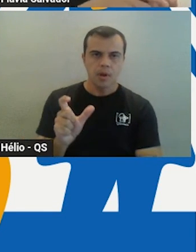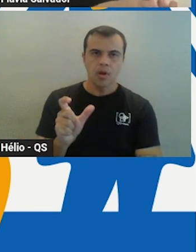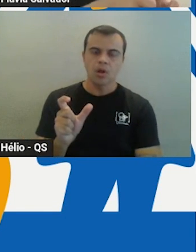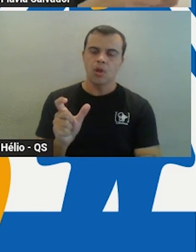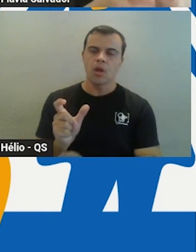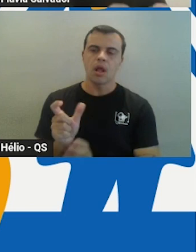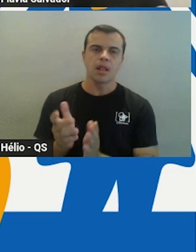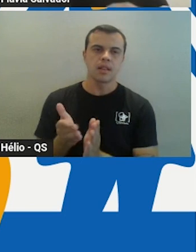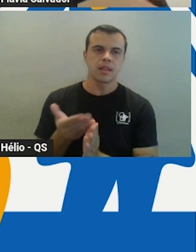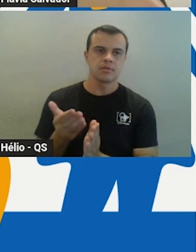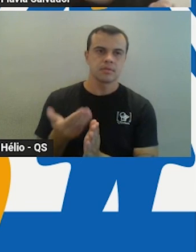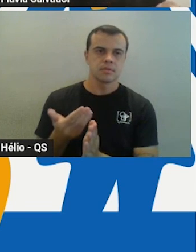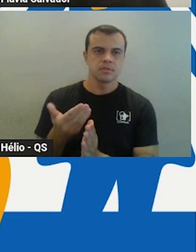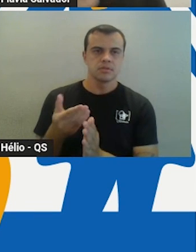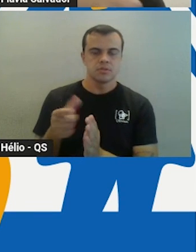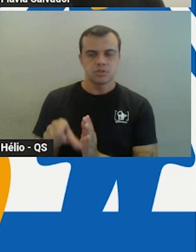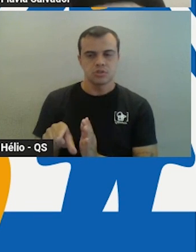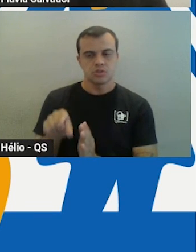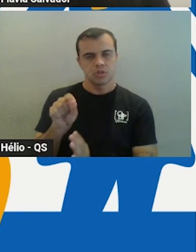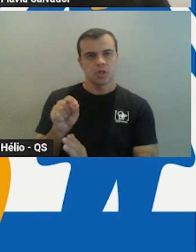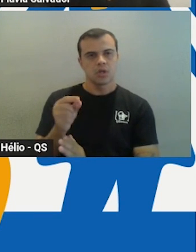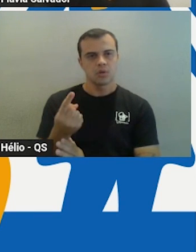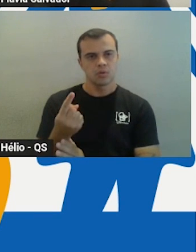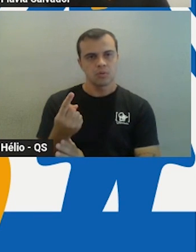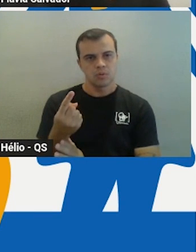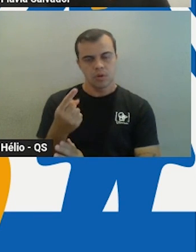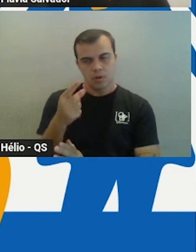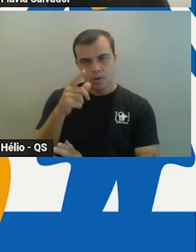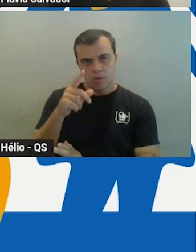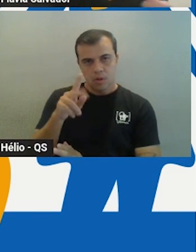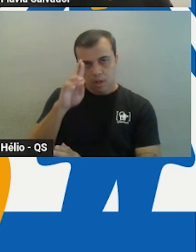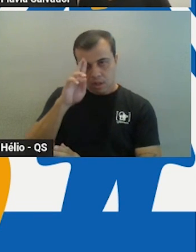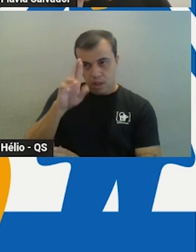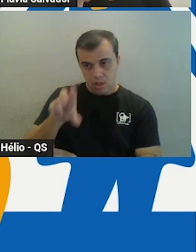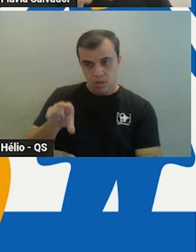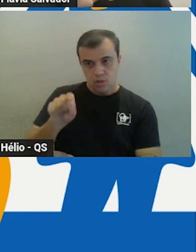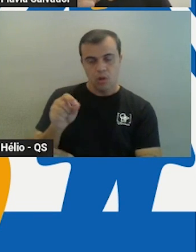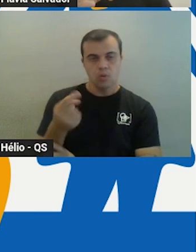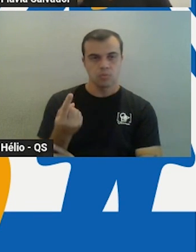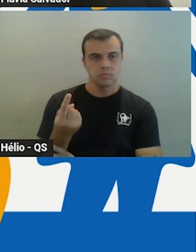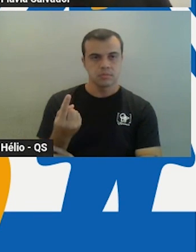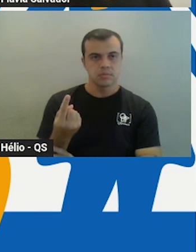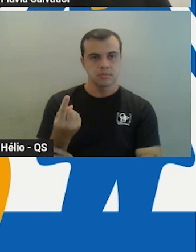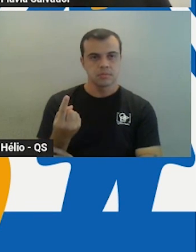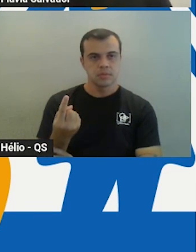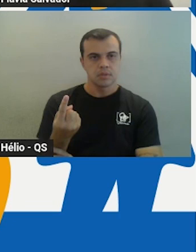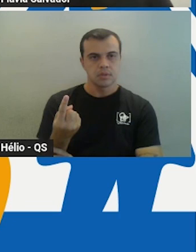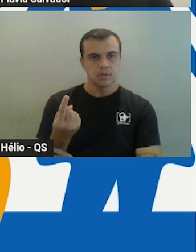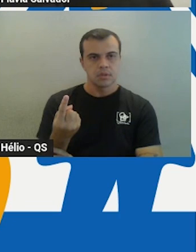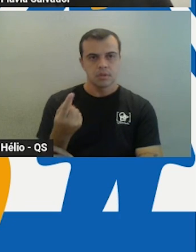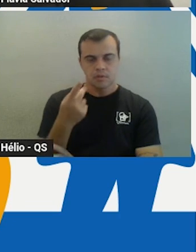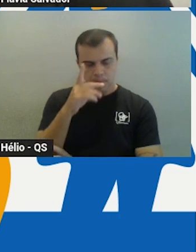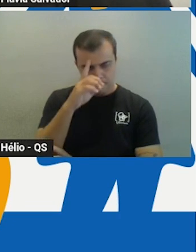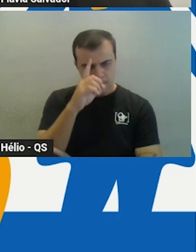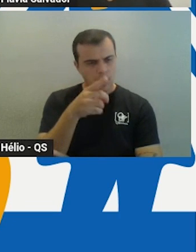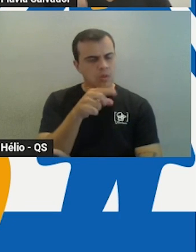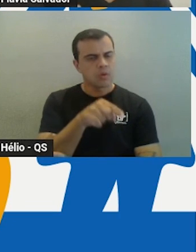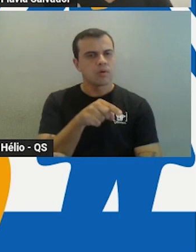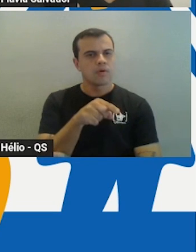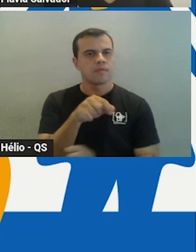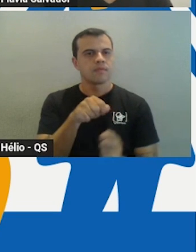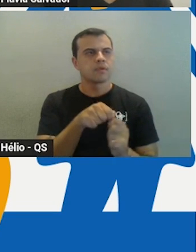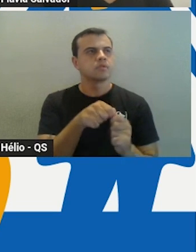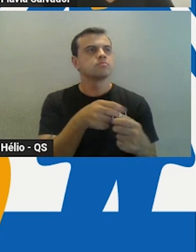cartãozinho, tirar, o seu mestre tira aleatoriamente um cartãozinho, seu mestre mandou fazer